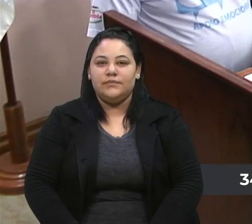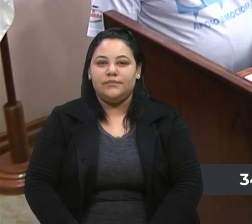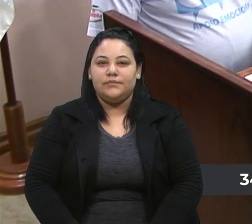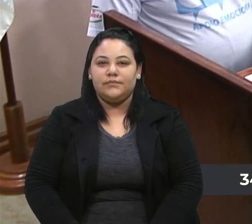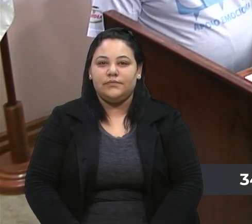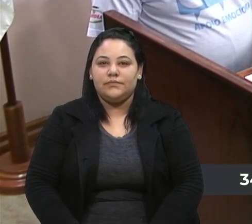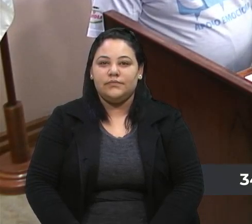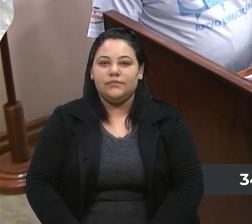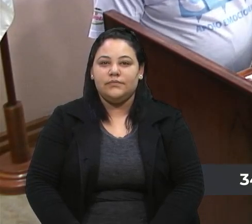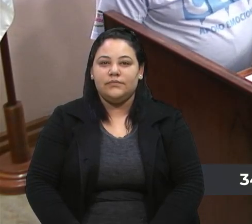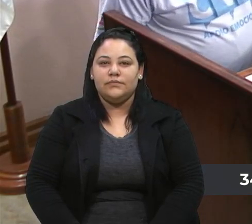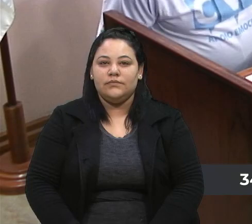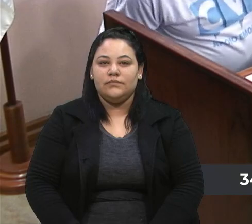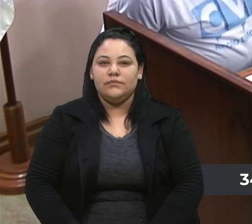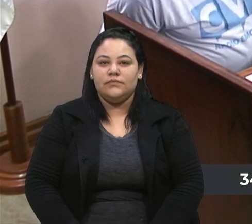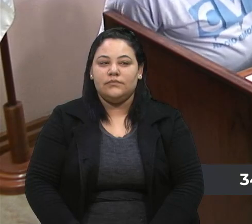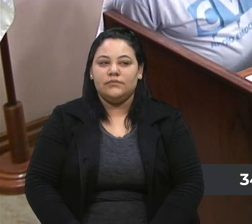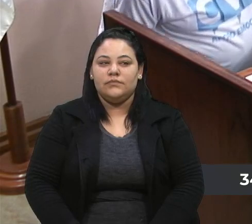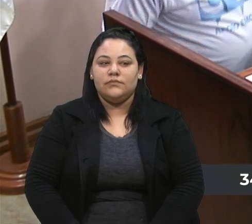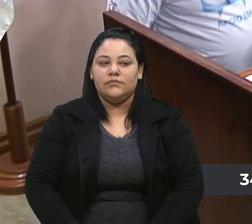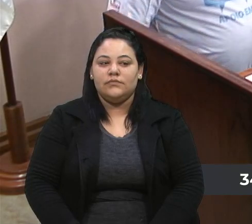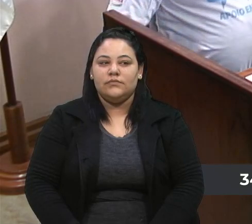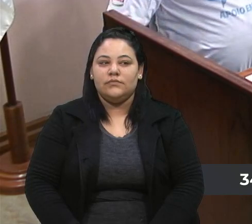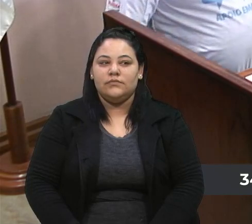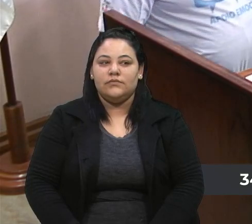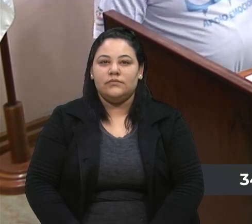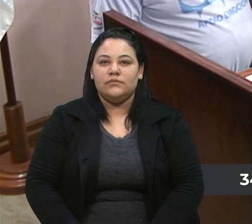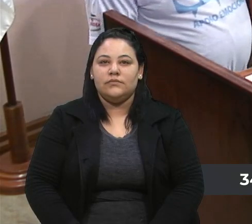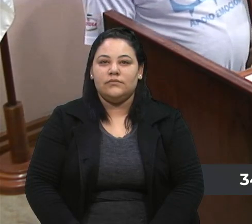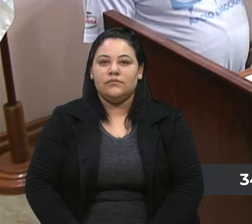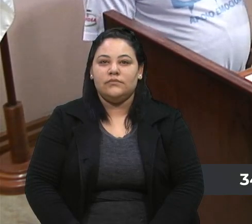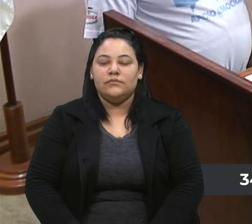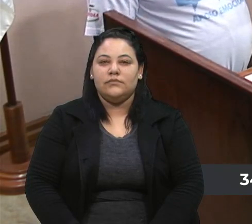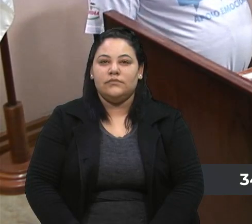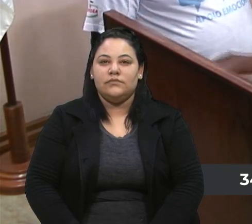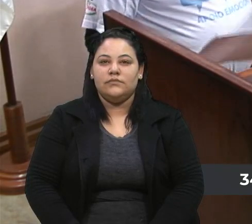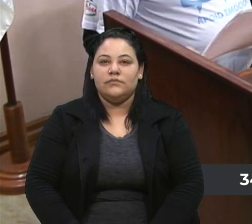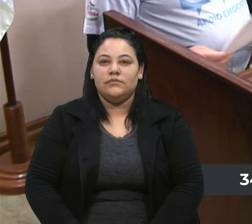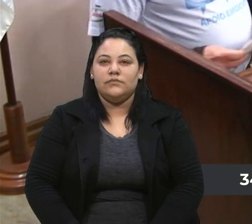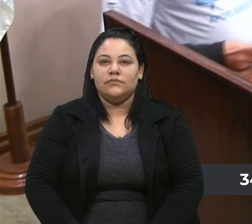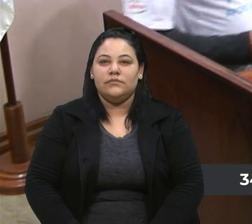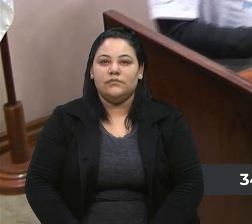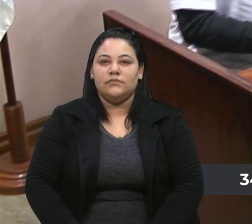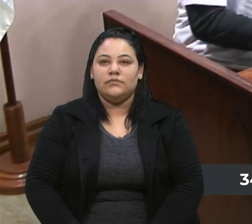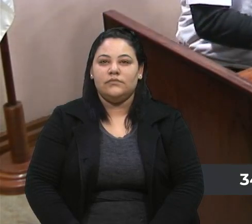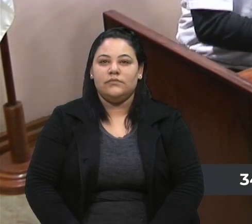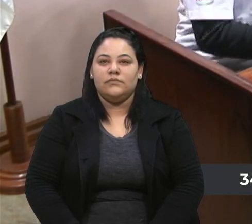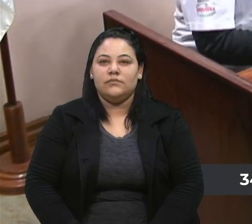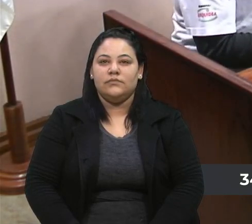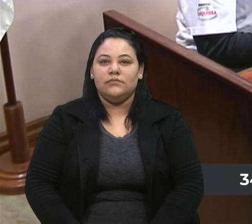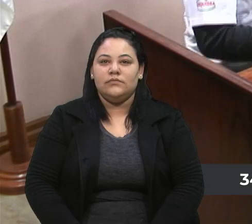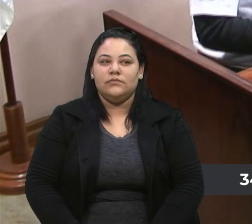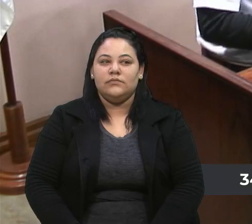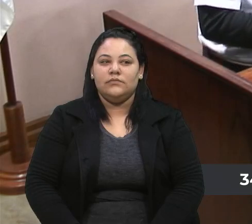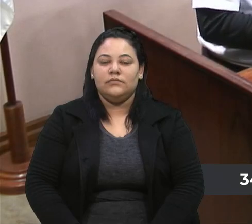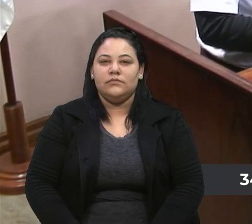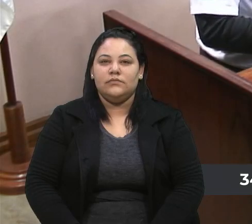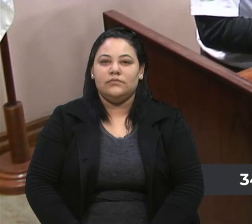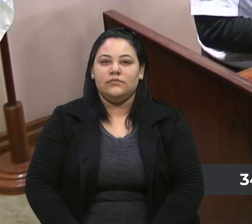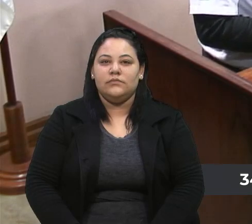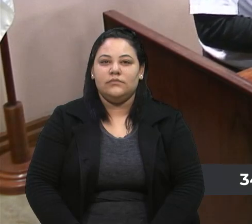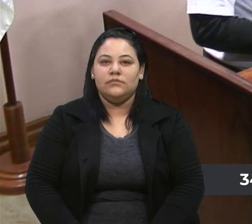essa água daí? Ela é pra ti. Como é que é? Banquinho, eu vou... Eu sou tão baixinho assim,